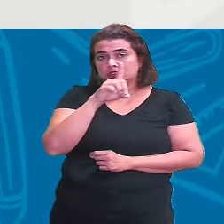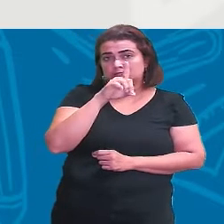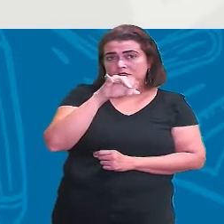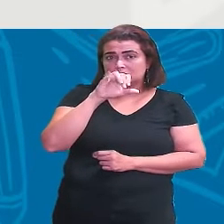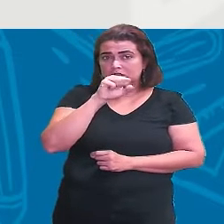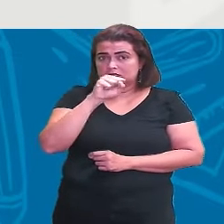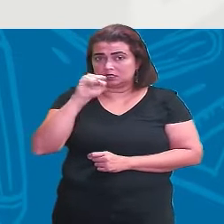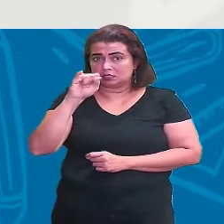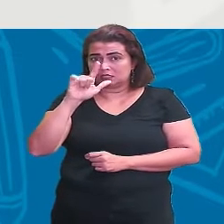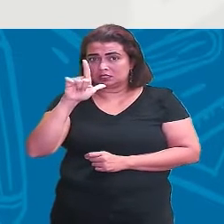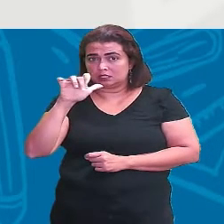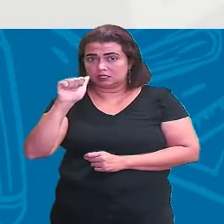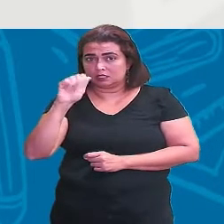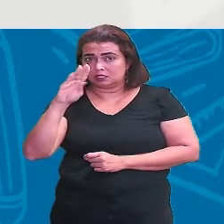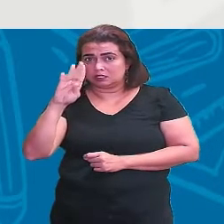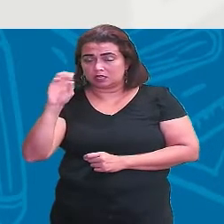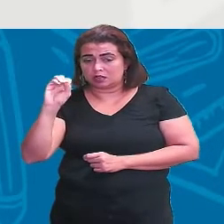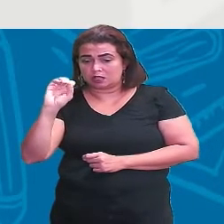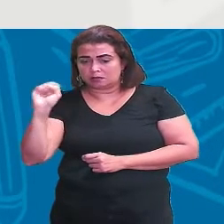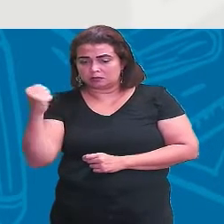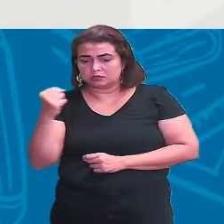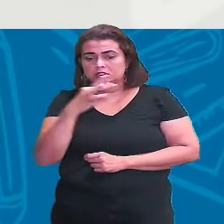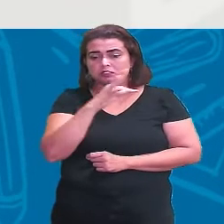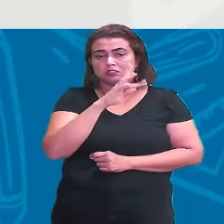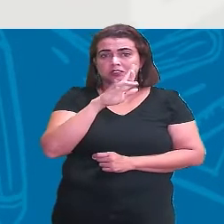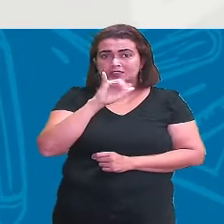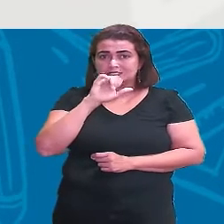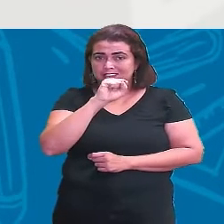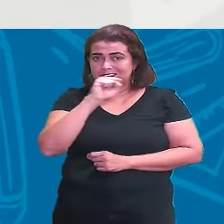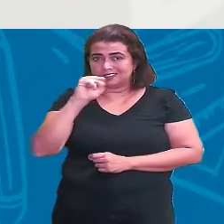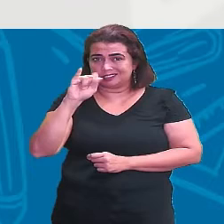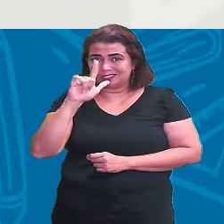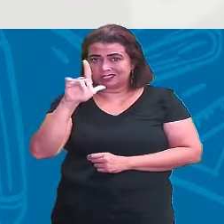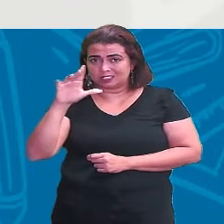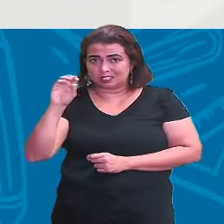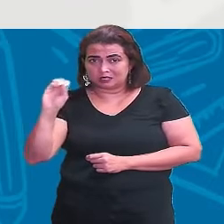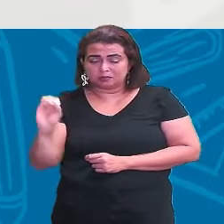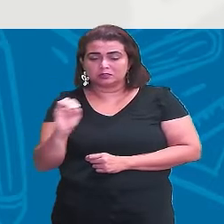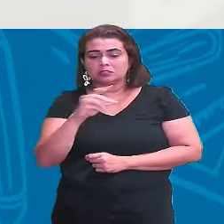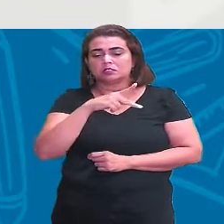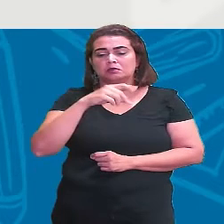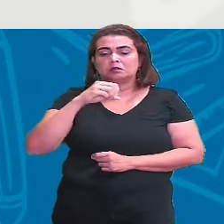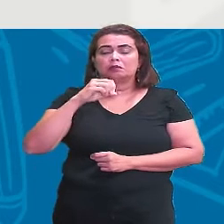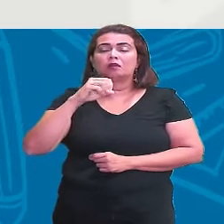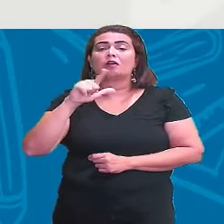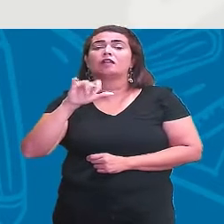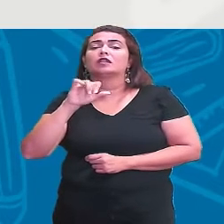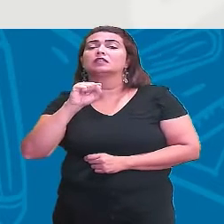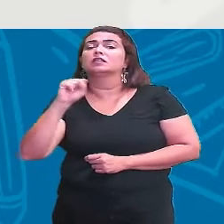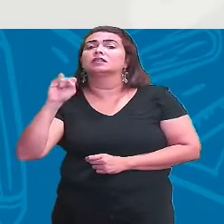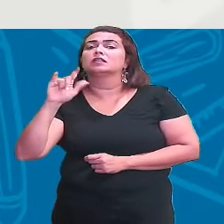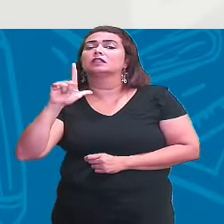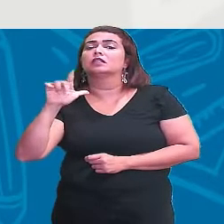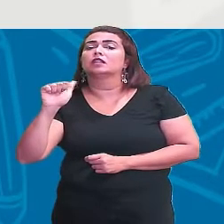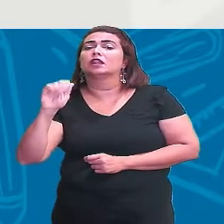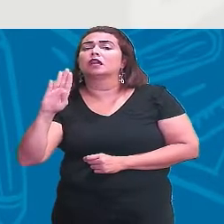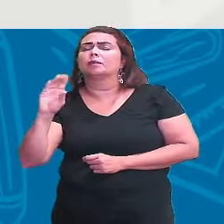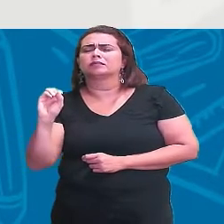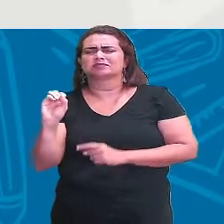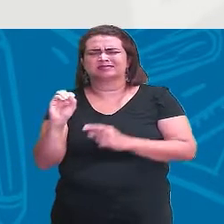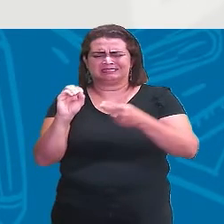polissílabos. Ai, que nome difícil, o que será isso? Não, gente, não é difícil. Vou explicar bem direitinho para